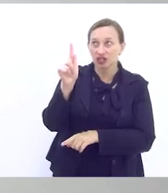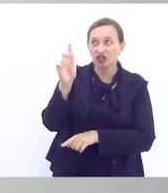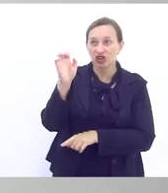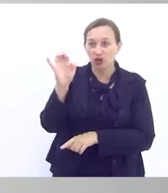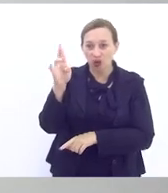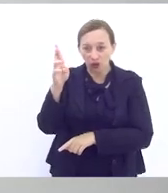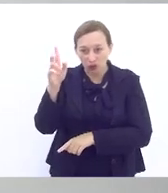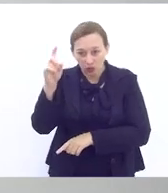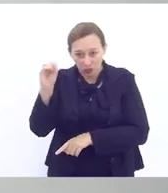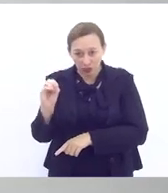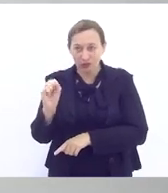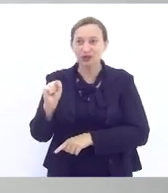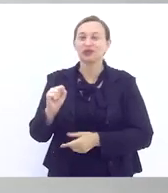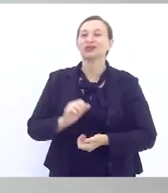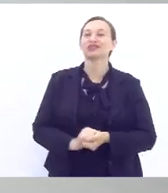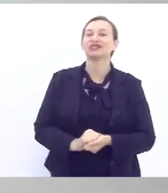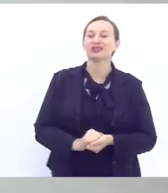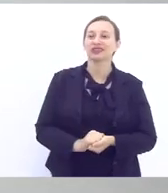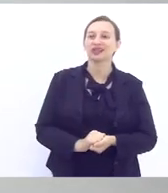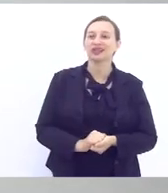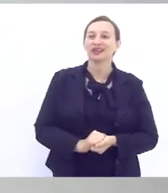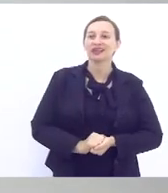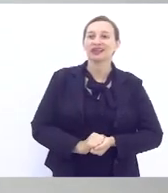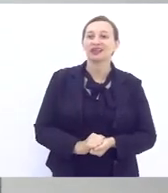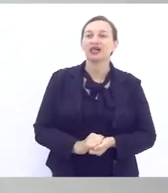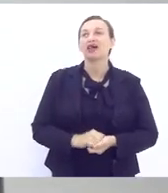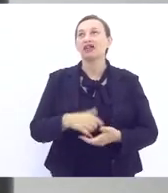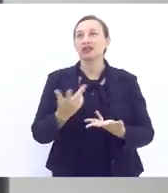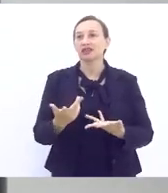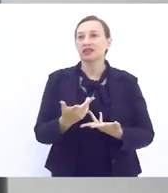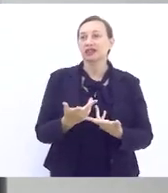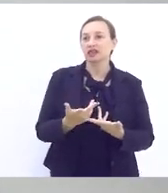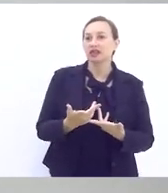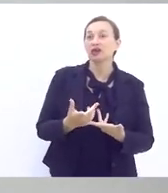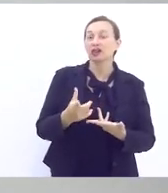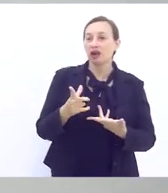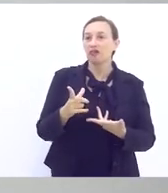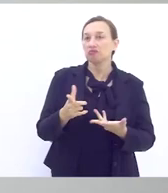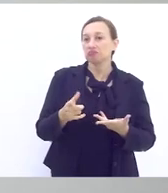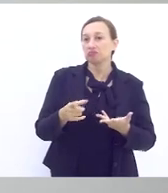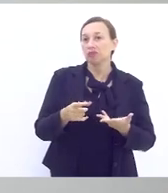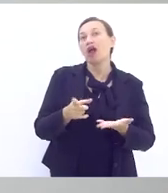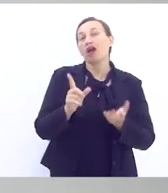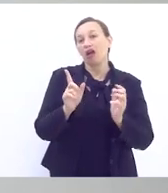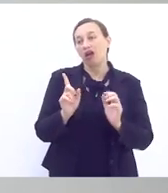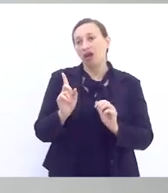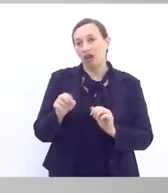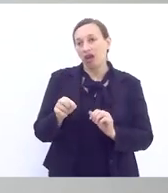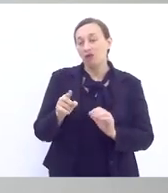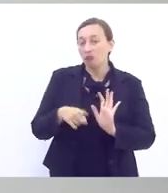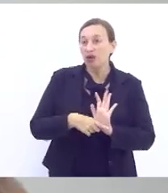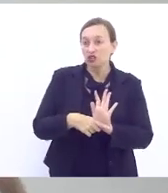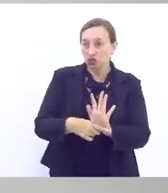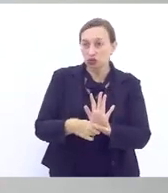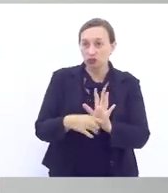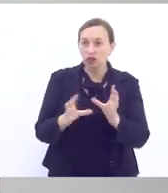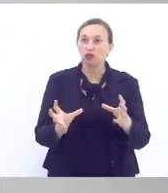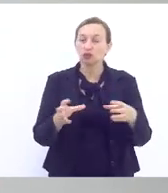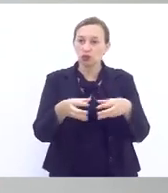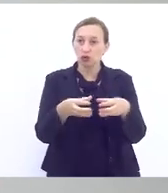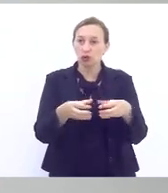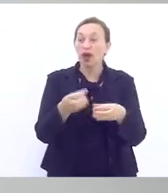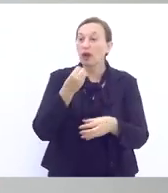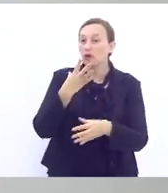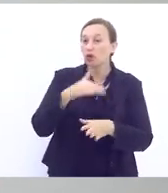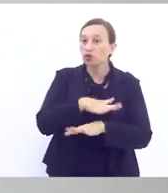Dr Renato fala né porque tem muitos cedidos né é uma atribuição do órgão essa sessão e é muito bom que estejamos